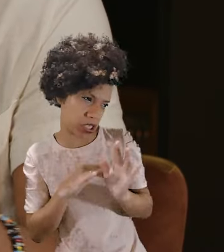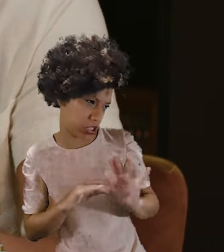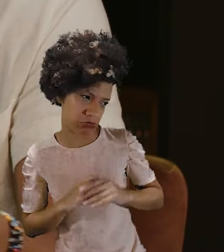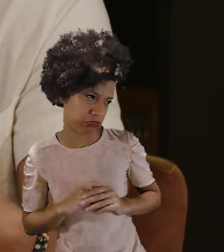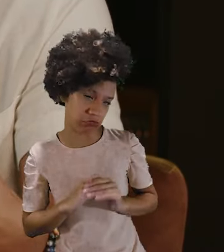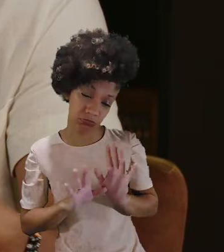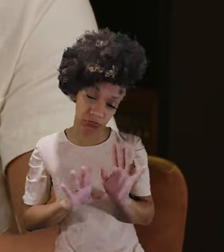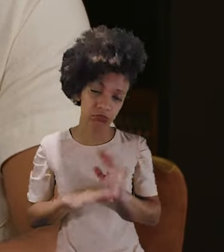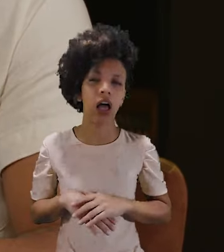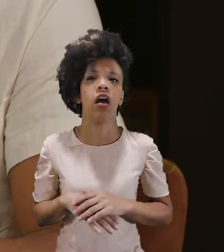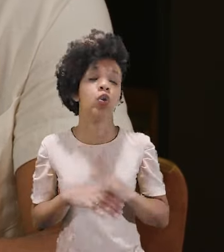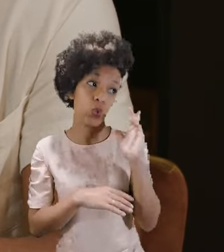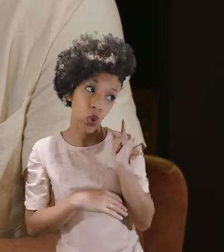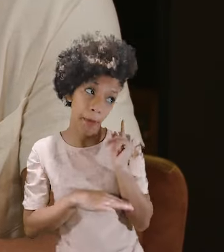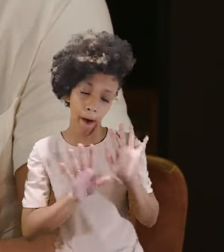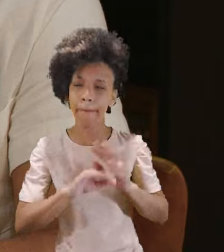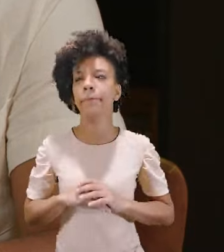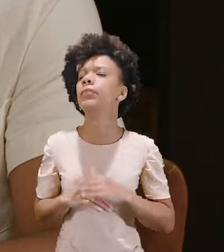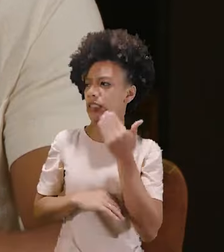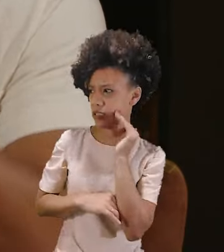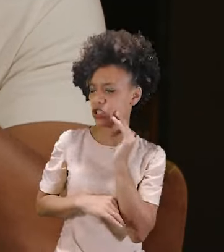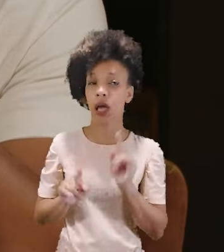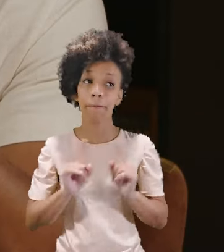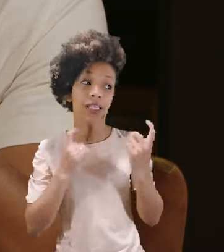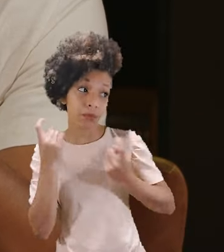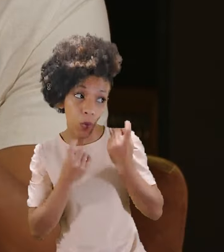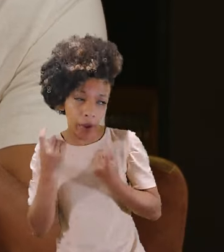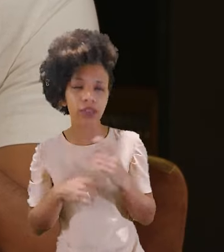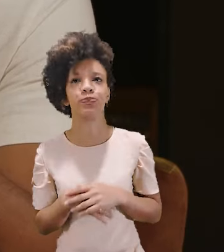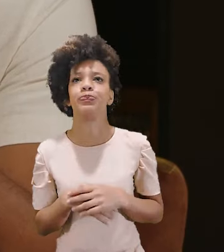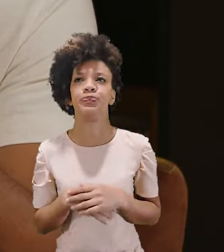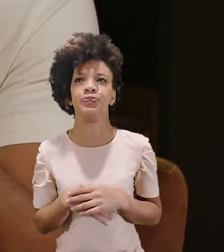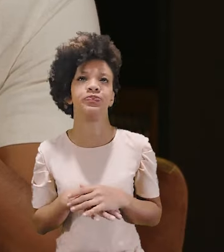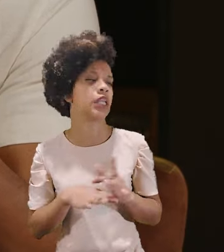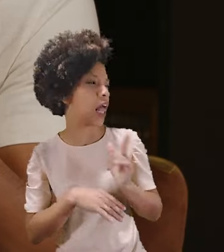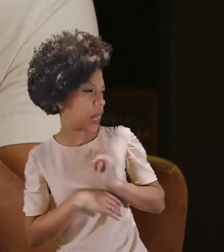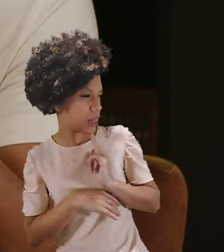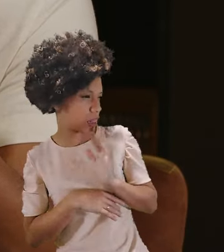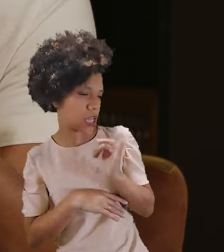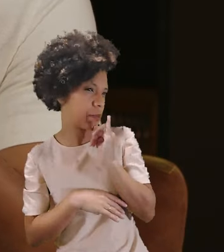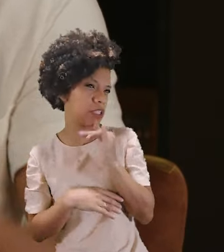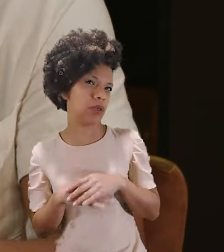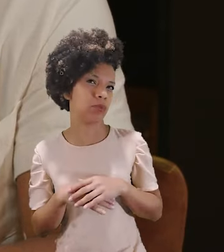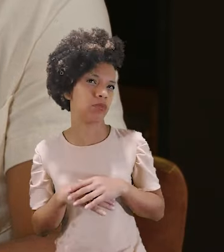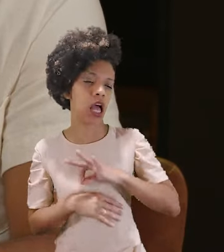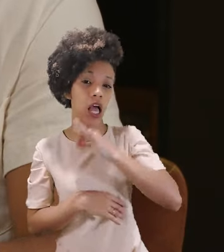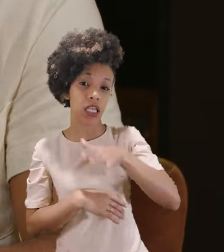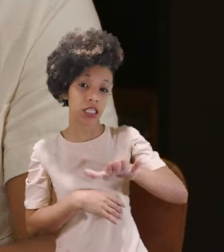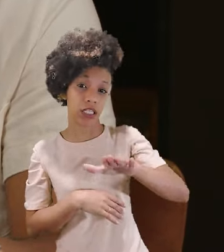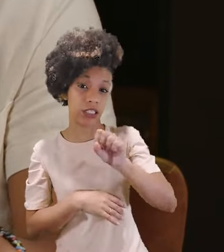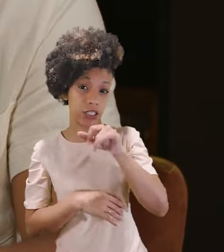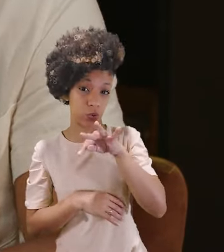tá mesma coisa tá legalmente um grande entendi mas mas sim você fica um pouco preocupado em até um locais para o Santos